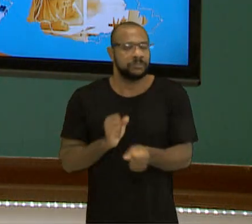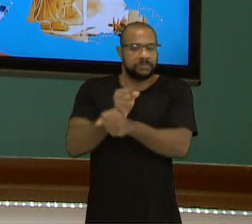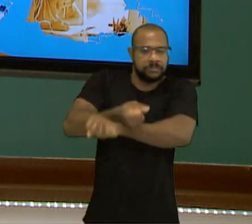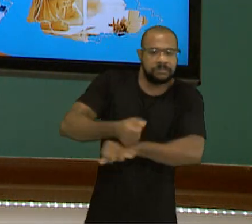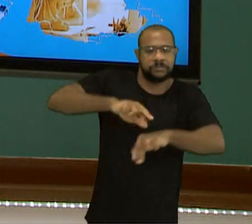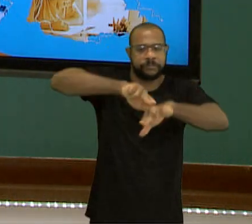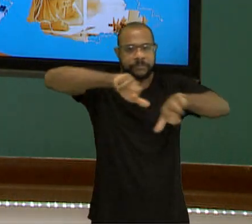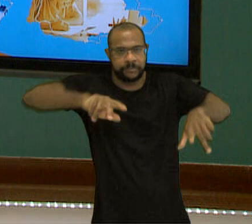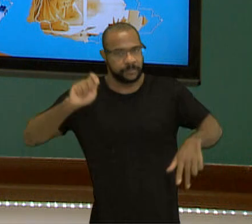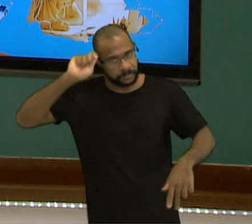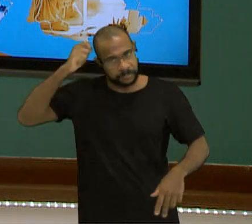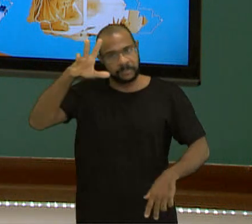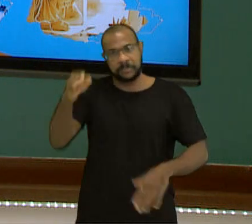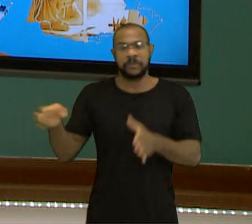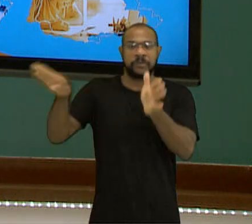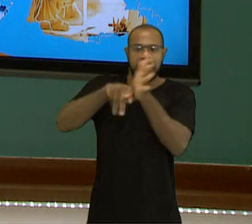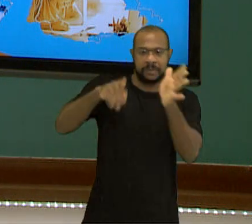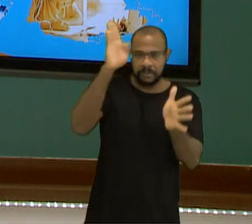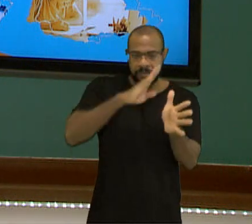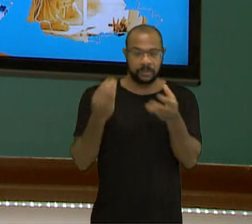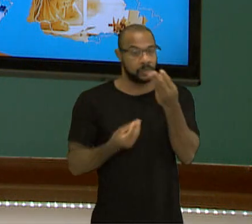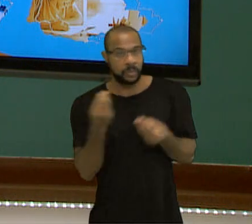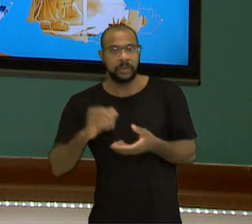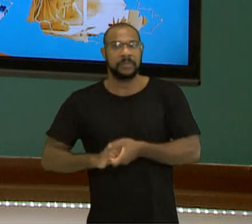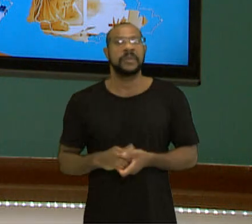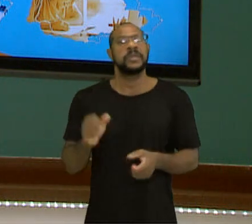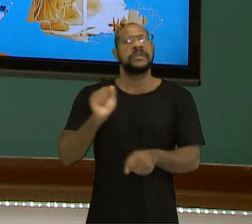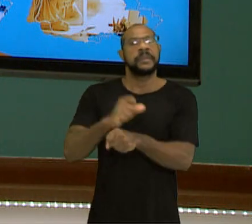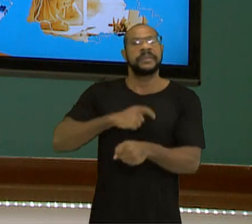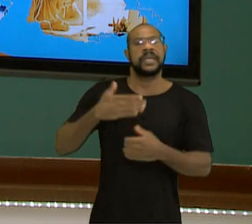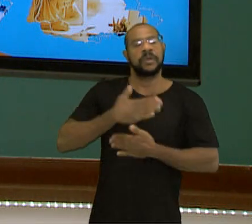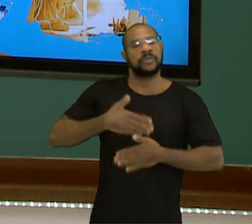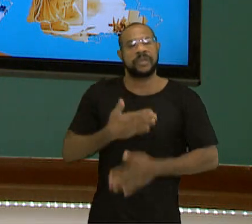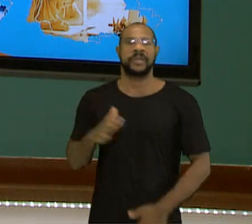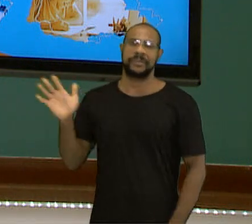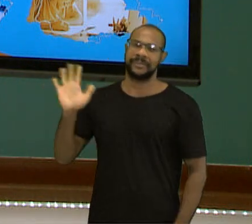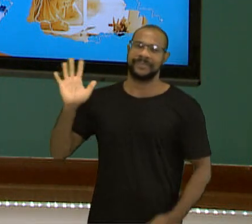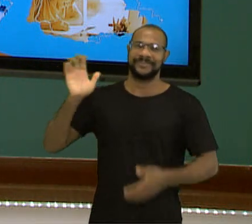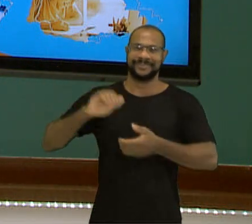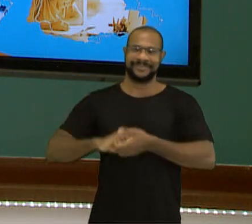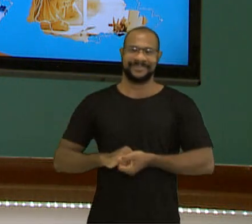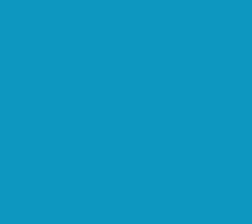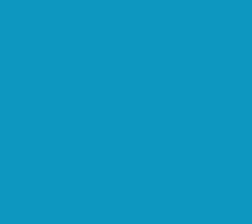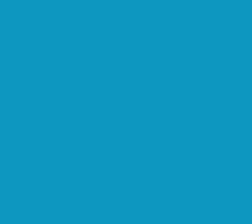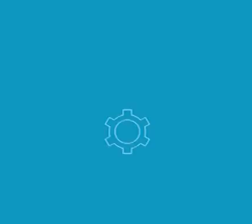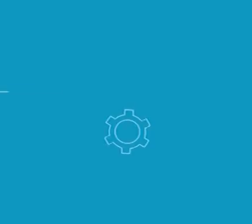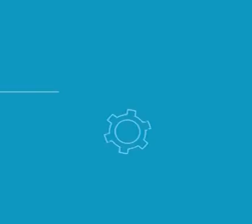escravidão africana, a vinda dos africanos para o Brasil. Espero que vocês tenham gostado. Até breve.